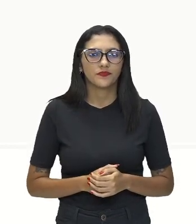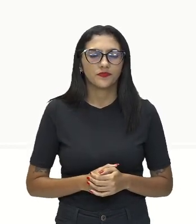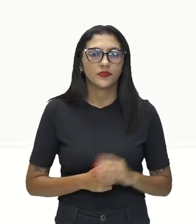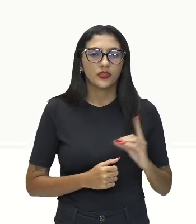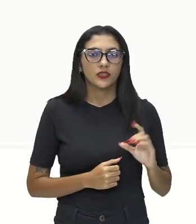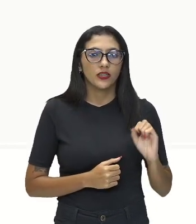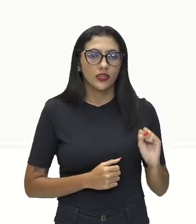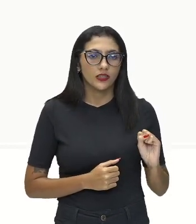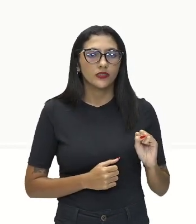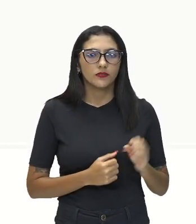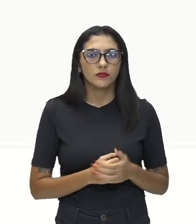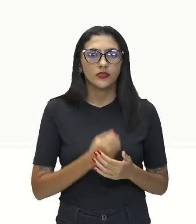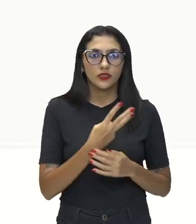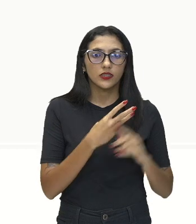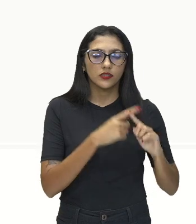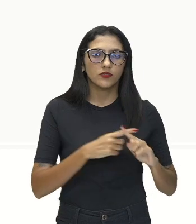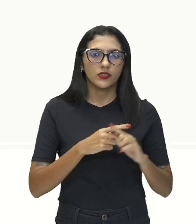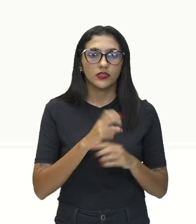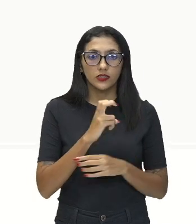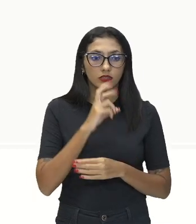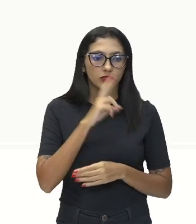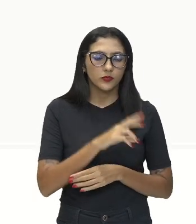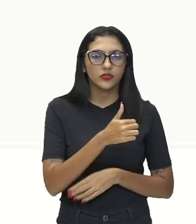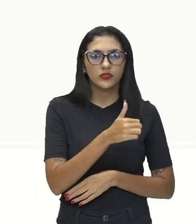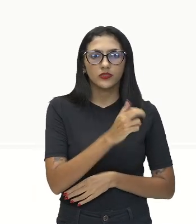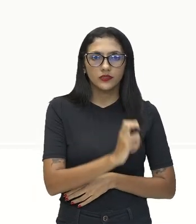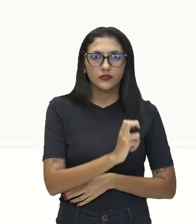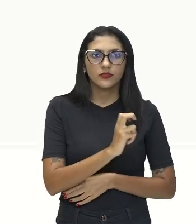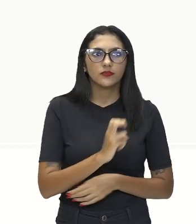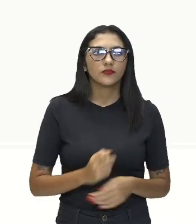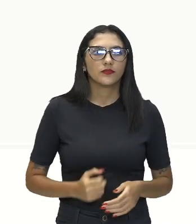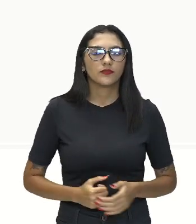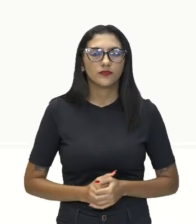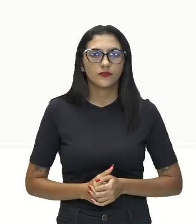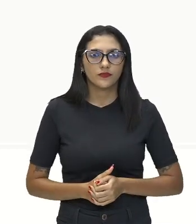3 vezes 5, 15. Ok?